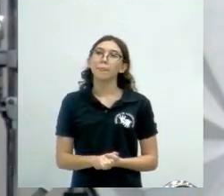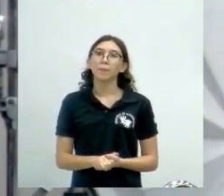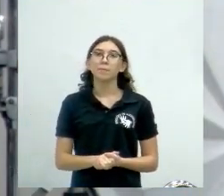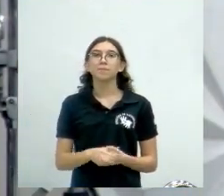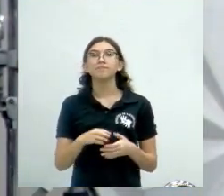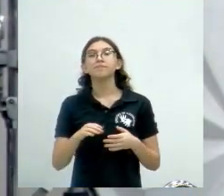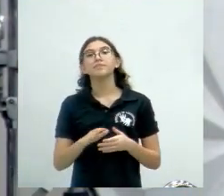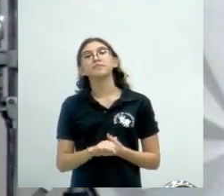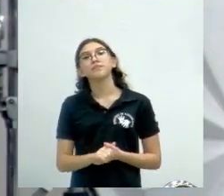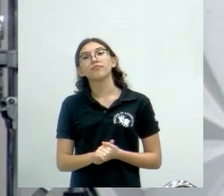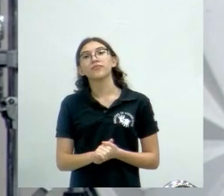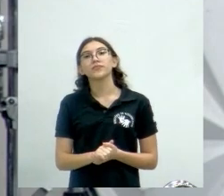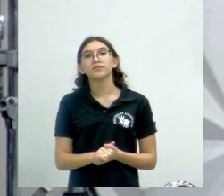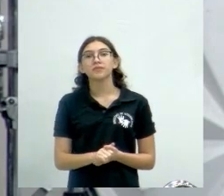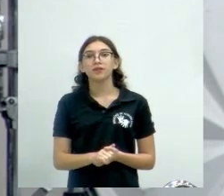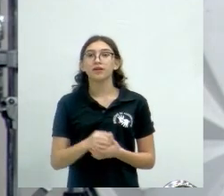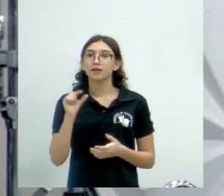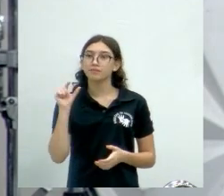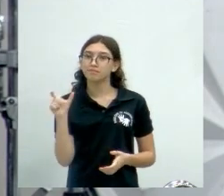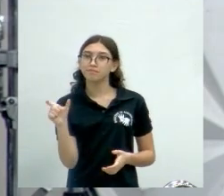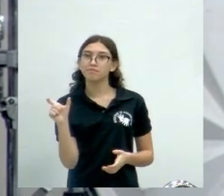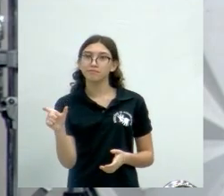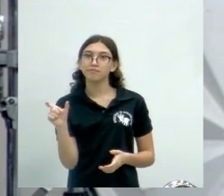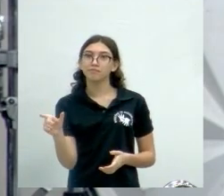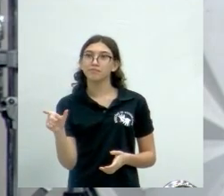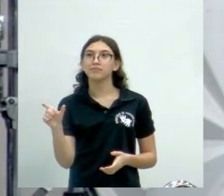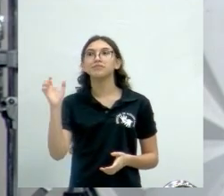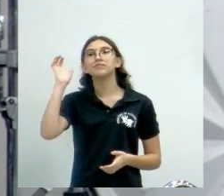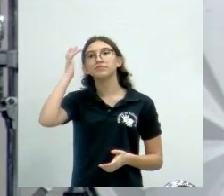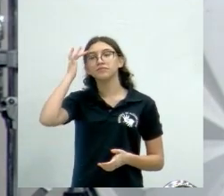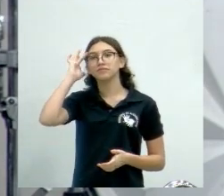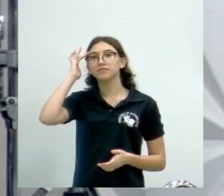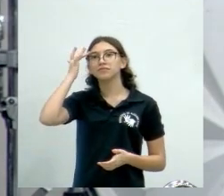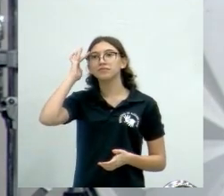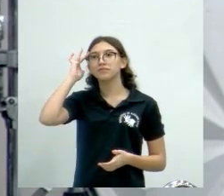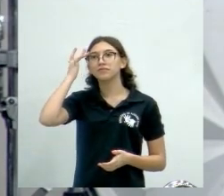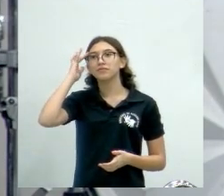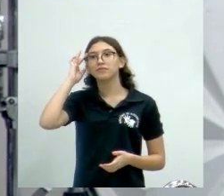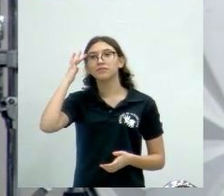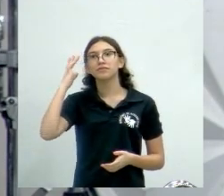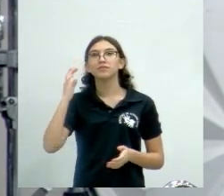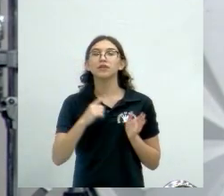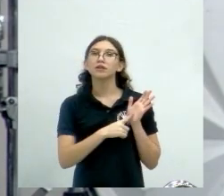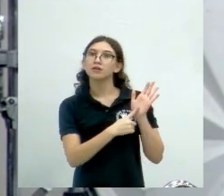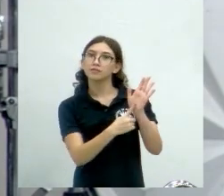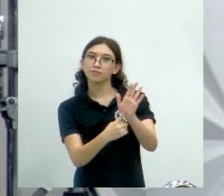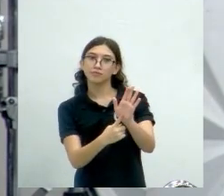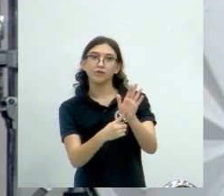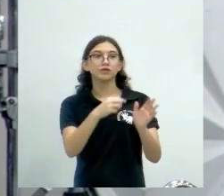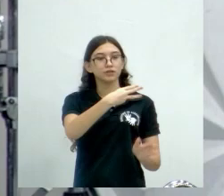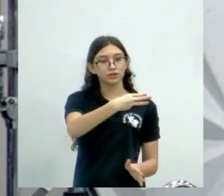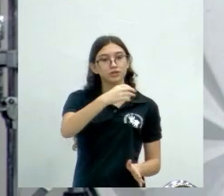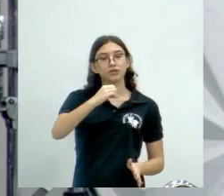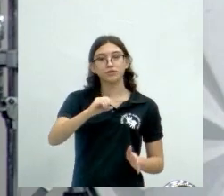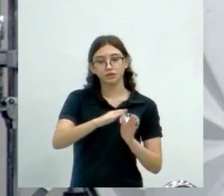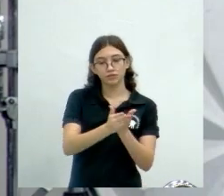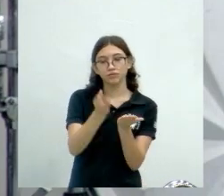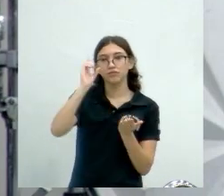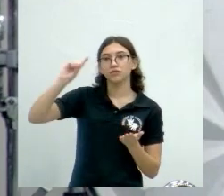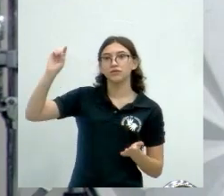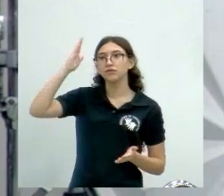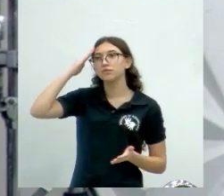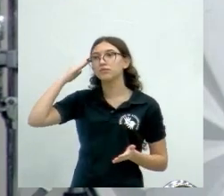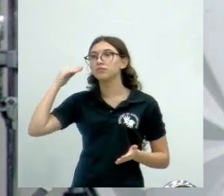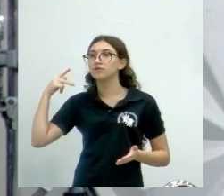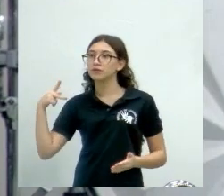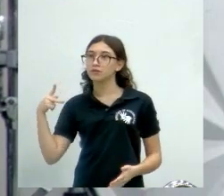mas sabedoria, como nós temos aqui no original bíblico, aparece pelo menos 30 vezes. É quase que uma vez